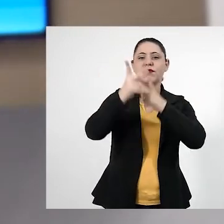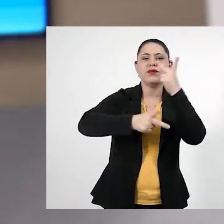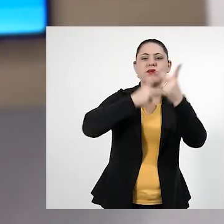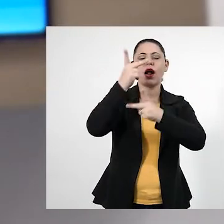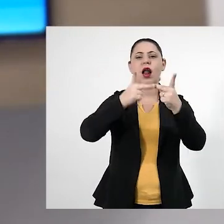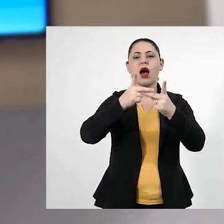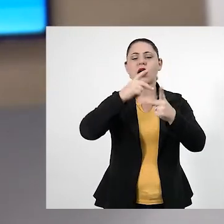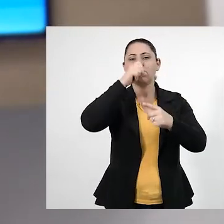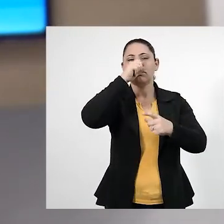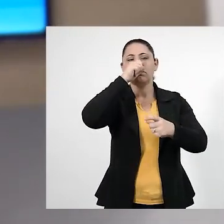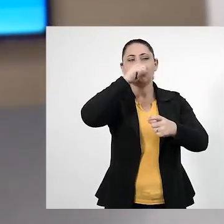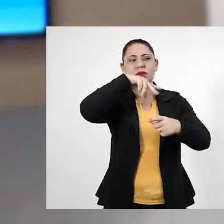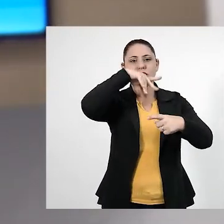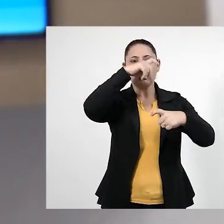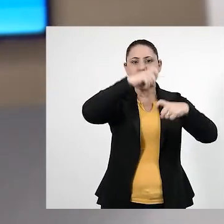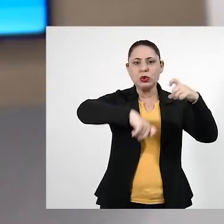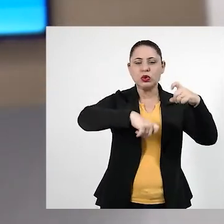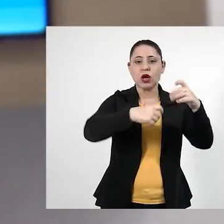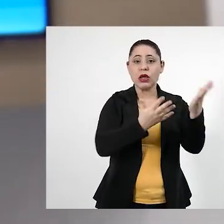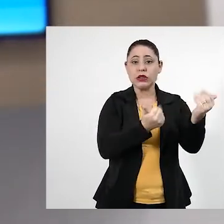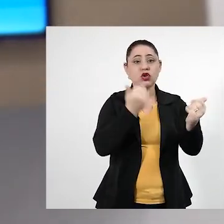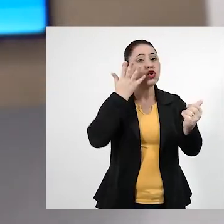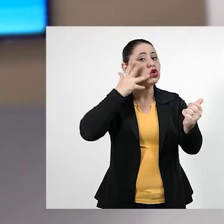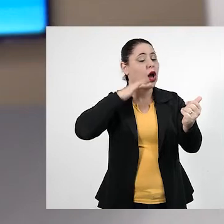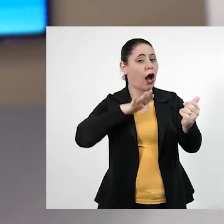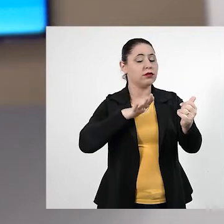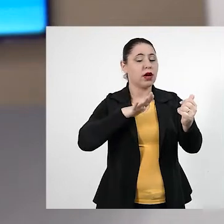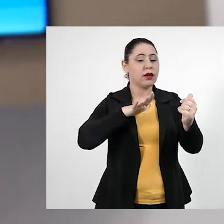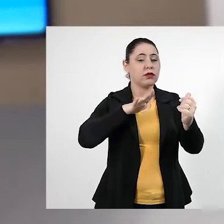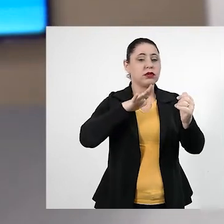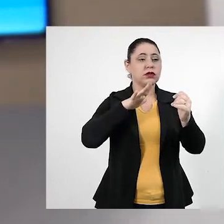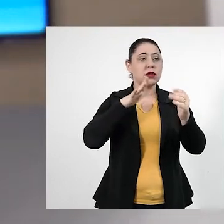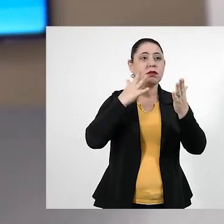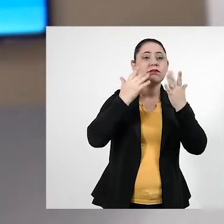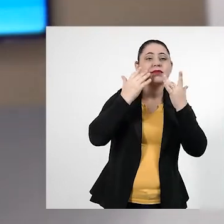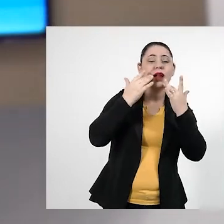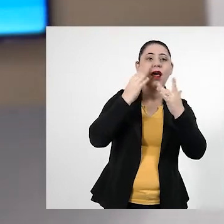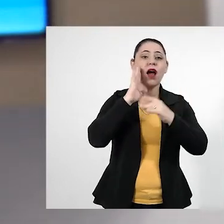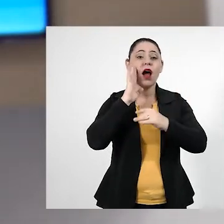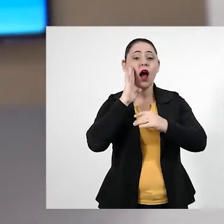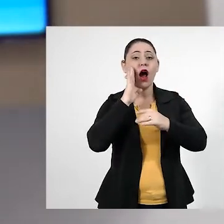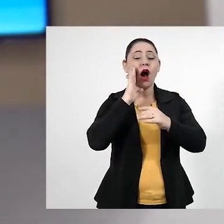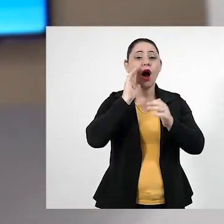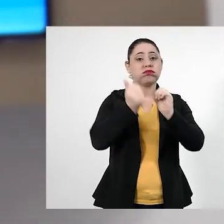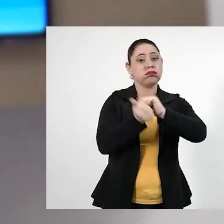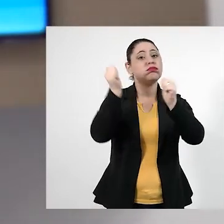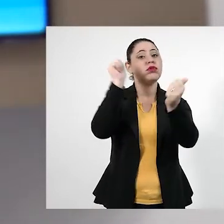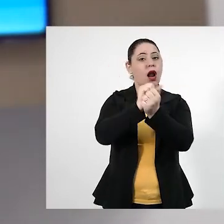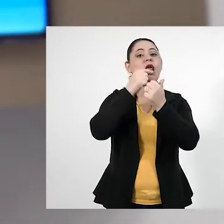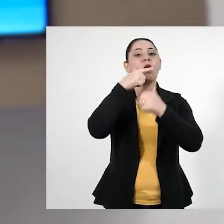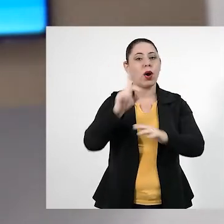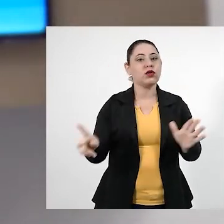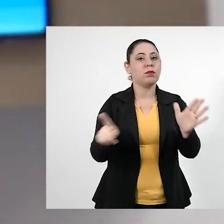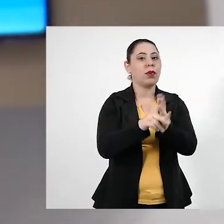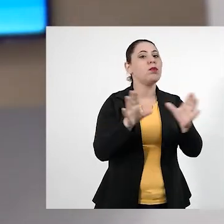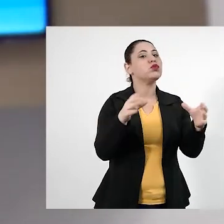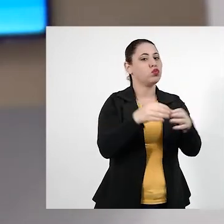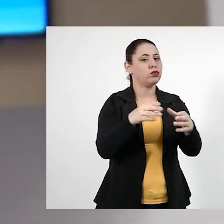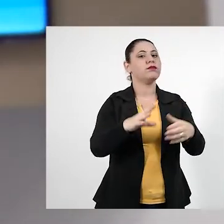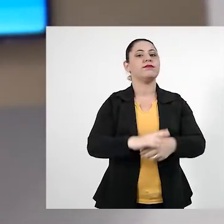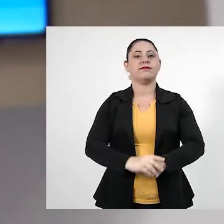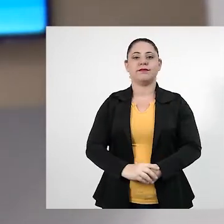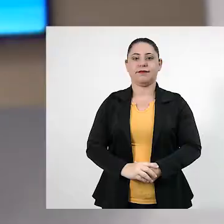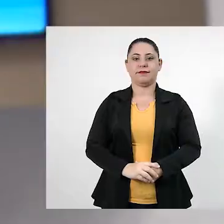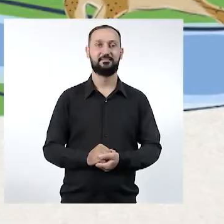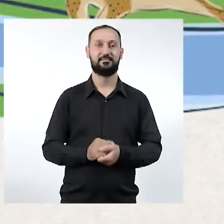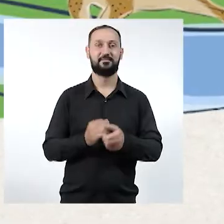Legislativa para falar sobre abuso contra crianças e adolescentes, de maneira lúdica e com linguagem adequada para essas e